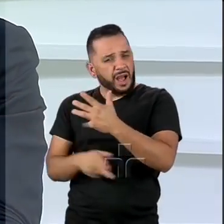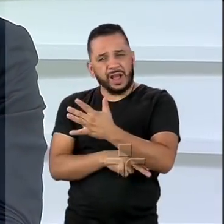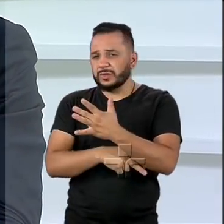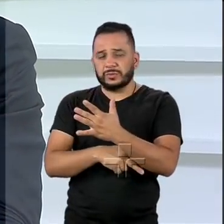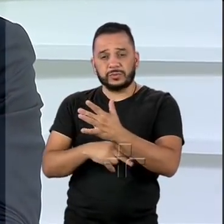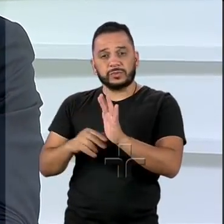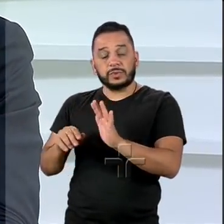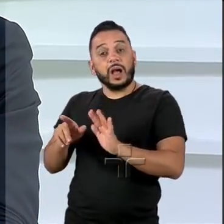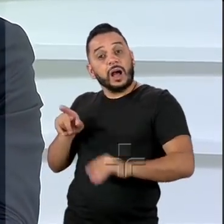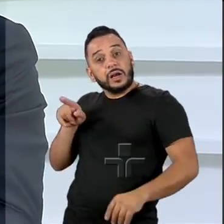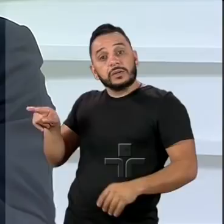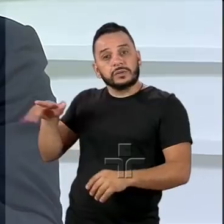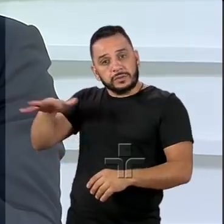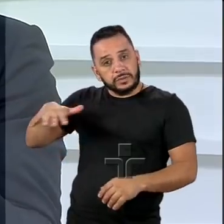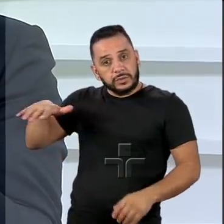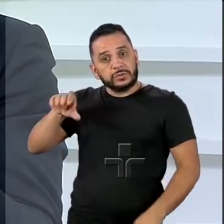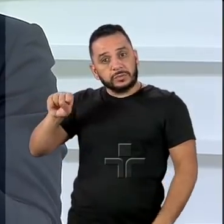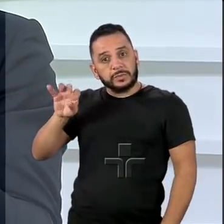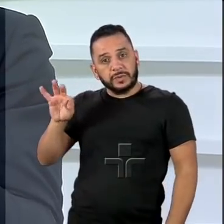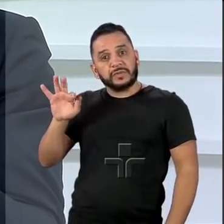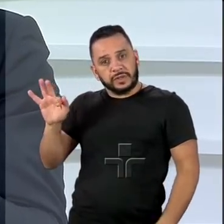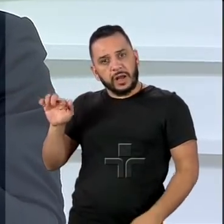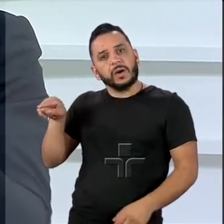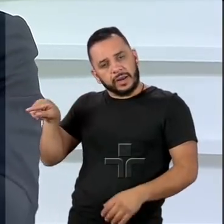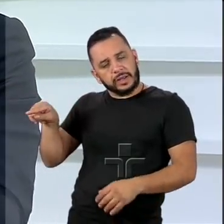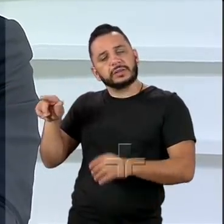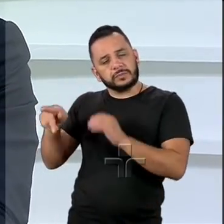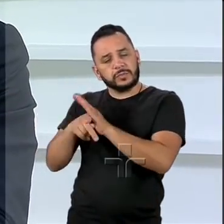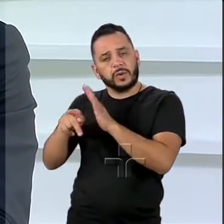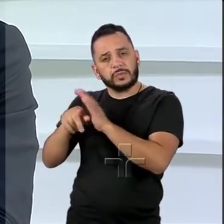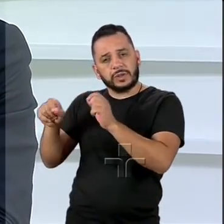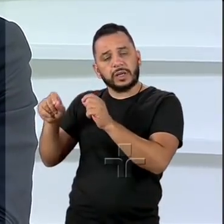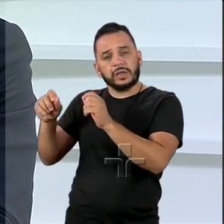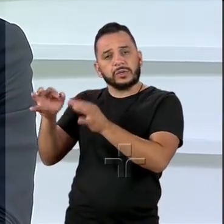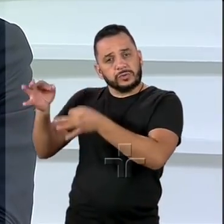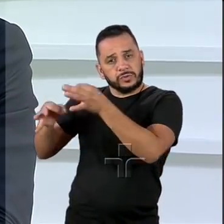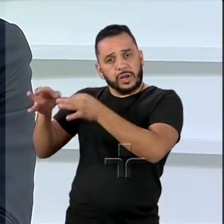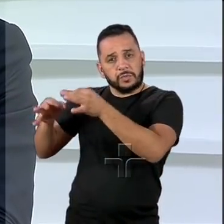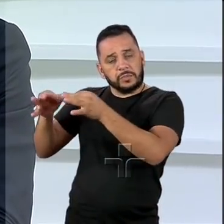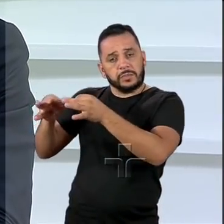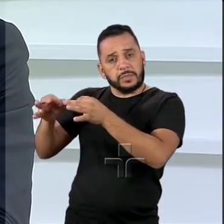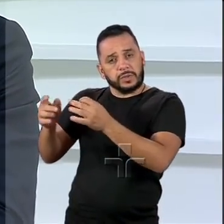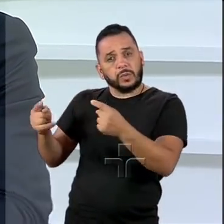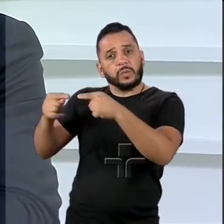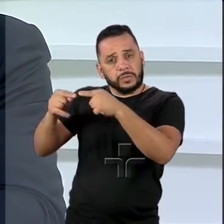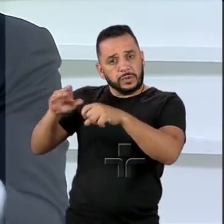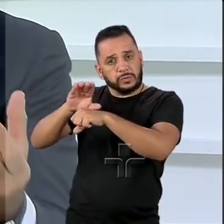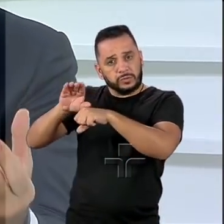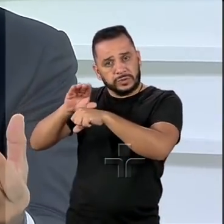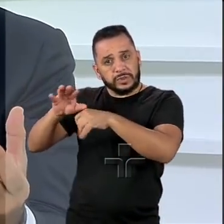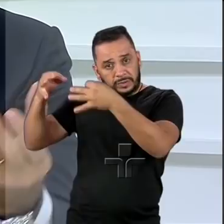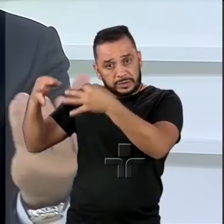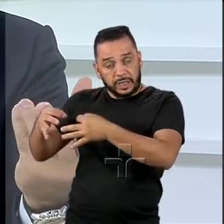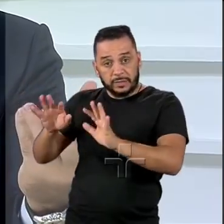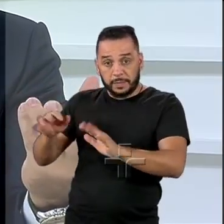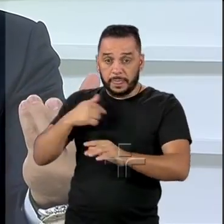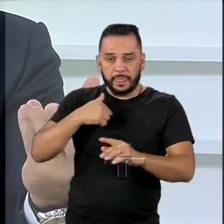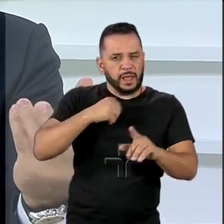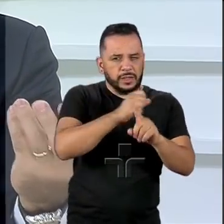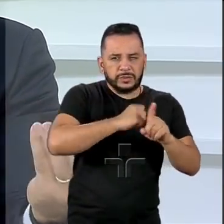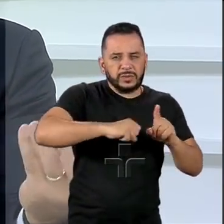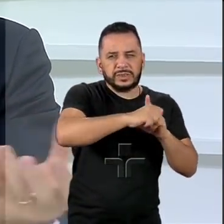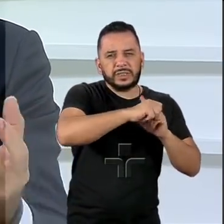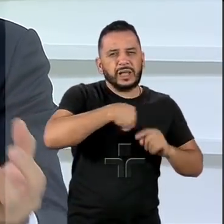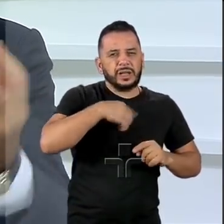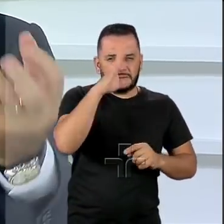Supremo Tribunal Federal, de fato, numa corte constitucional. E aí está, talvez, o grande dilema da sociedade, de não entender quando o Supremo